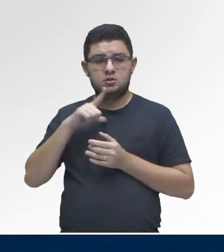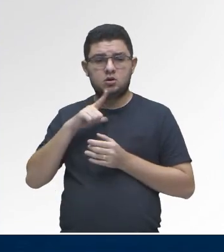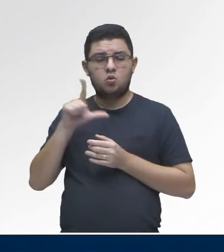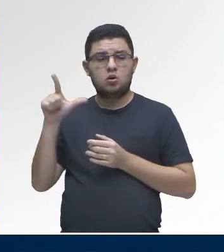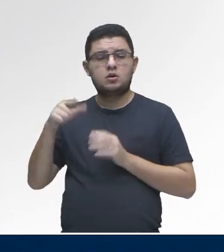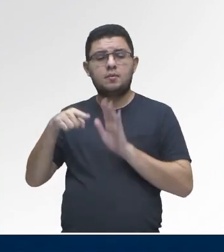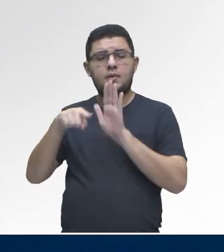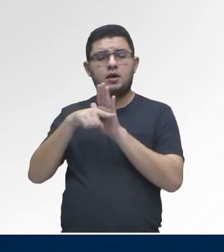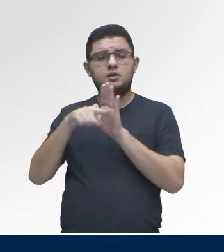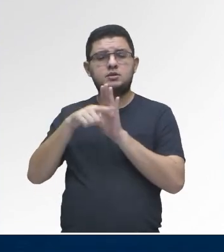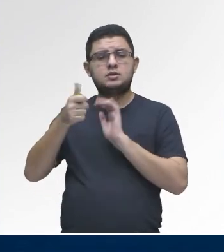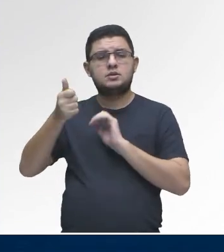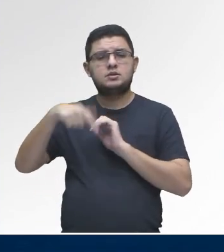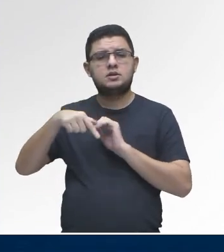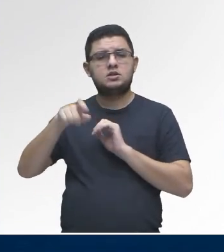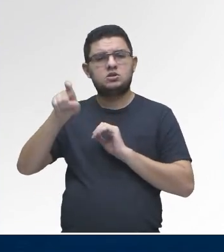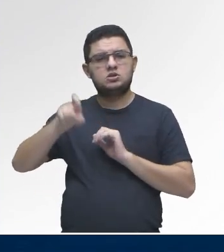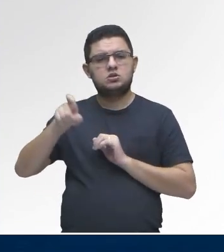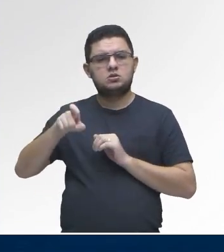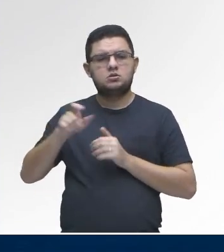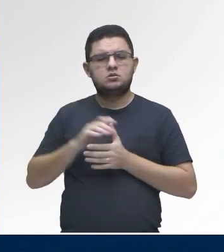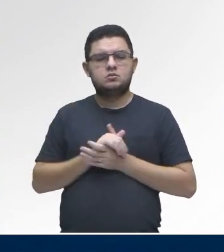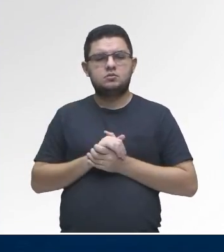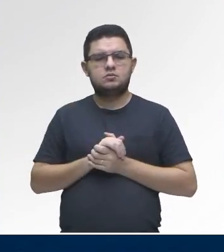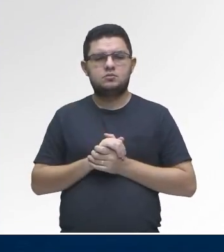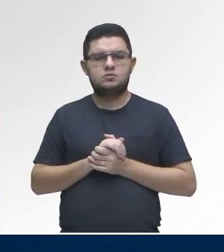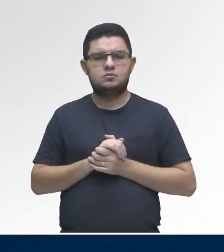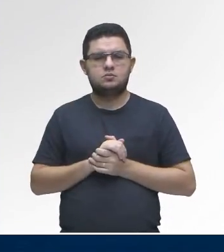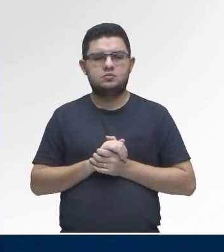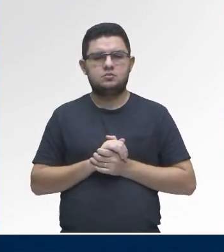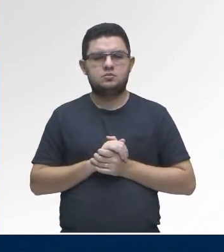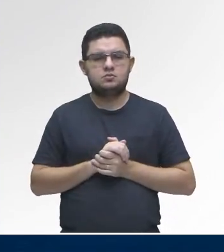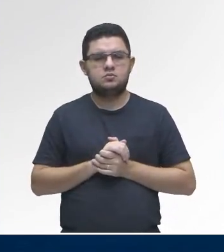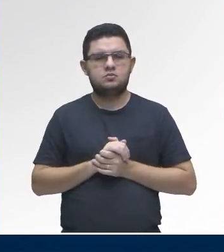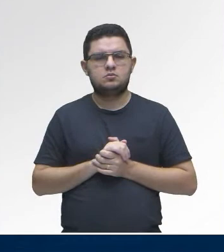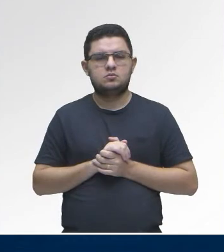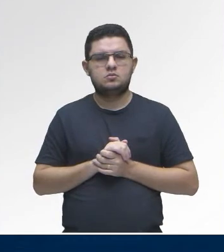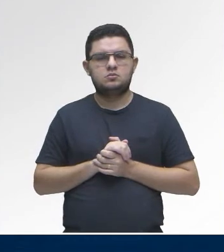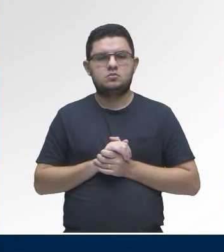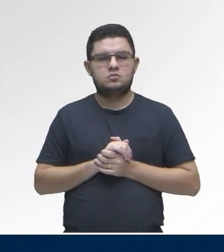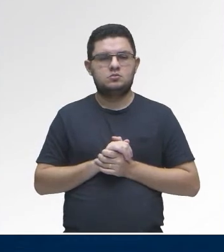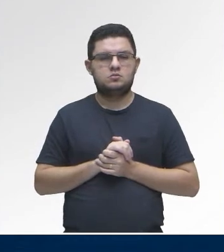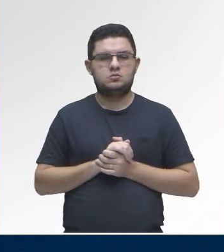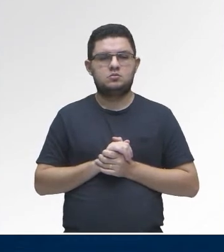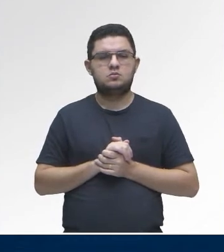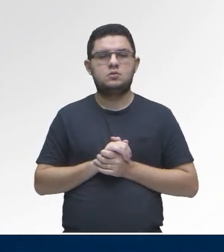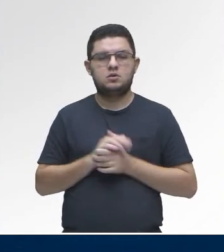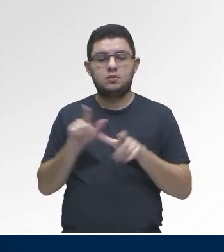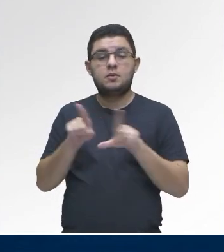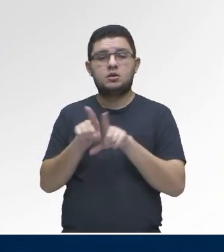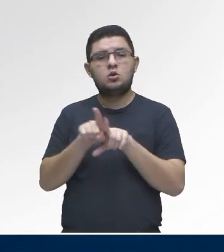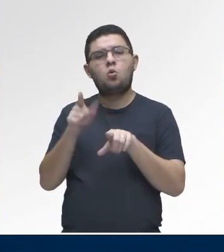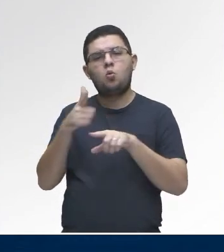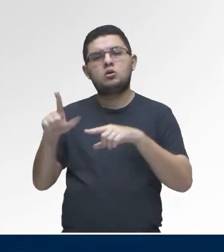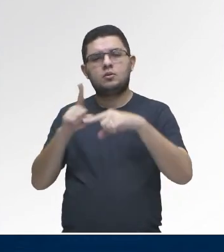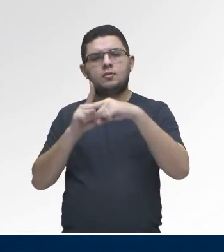menos 17x. Lembrem de pegar o sinal que tem na frente dele. E o